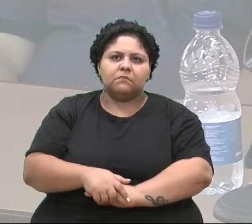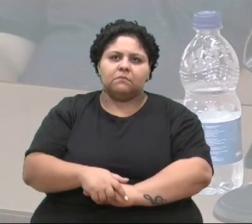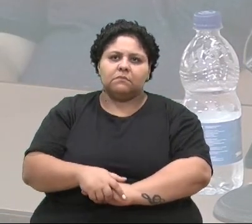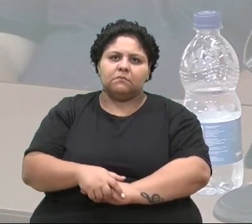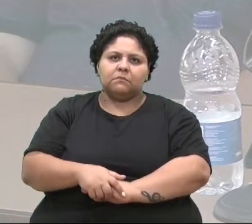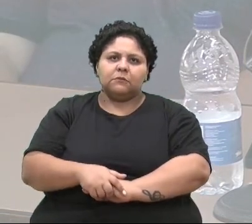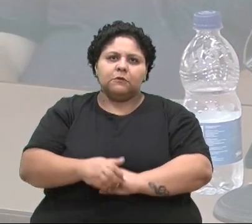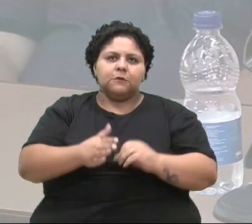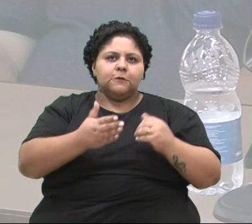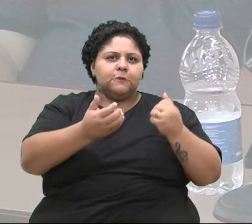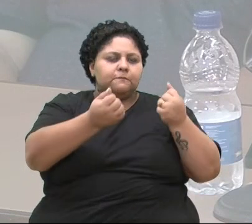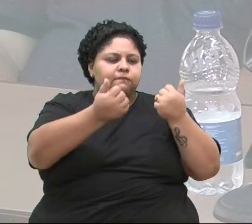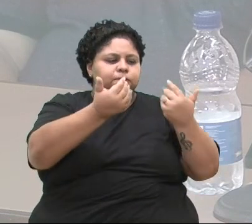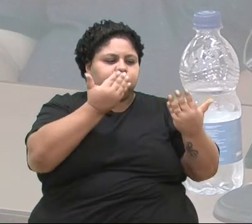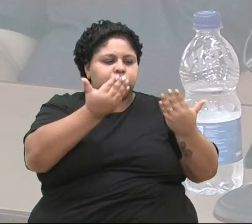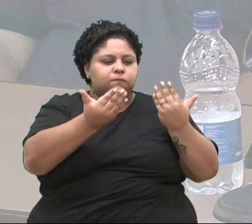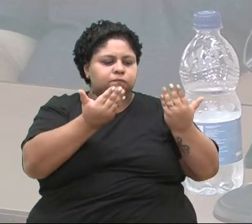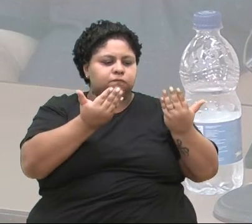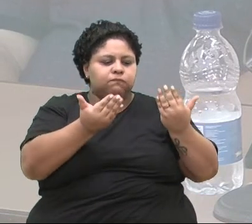apreciação